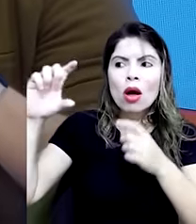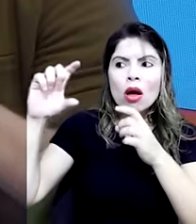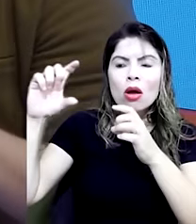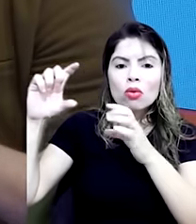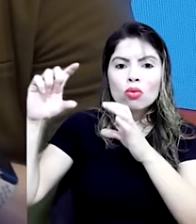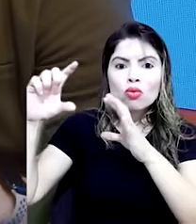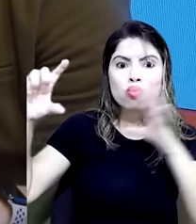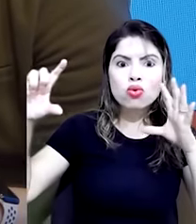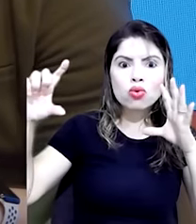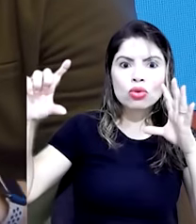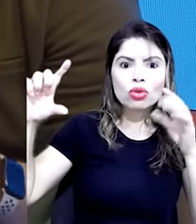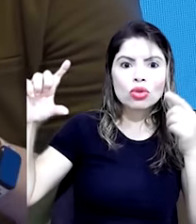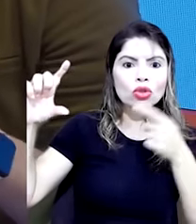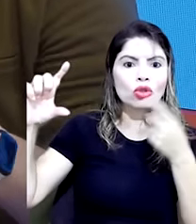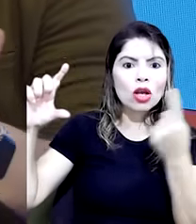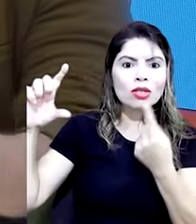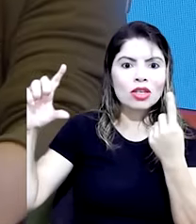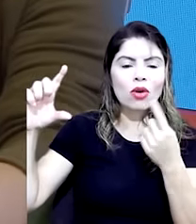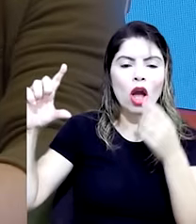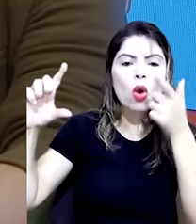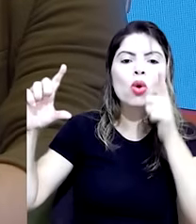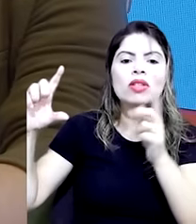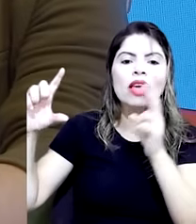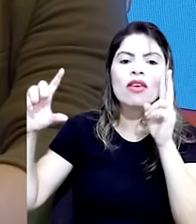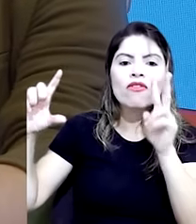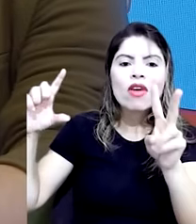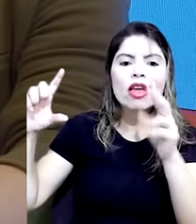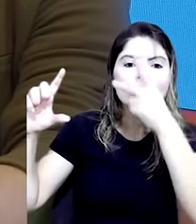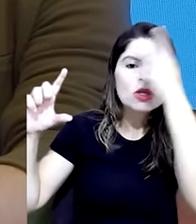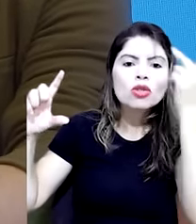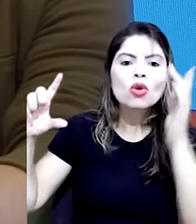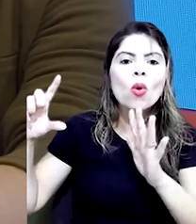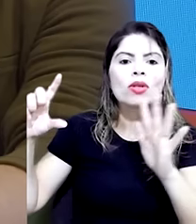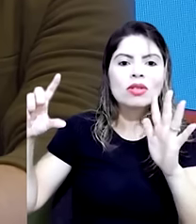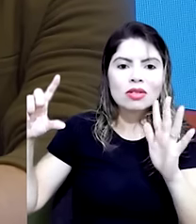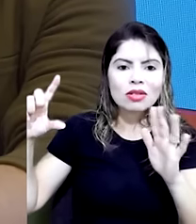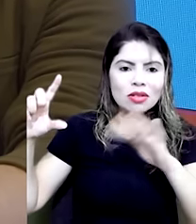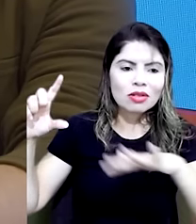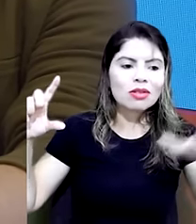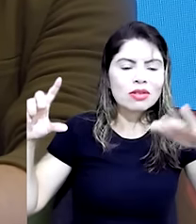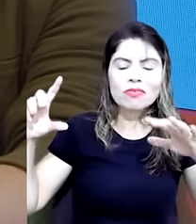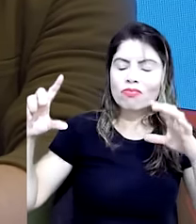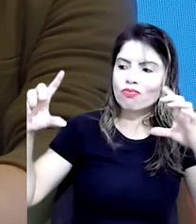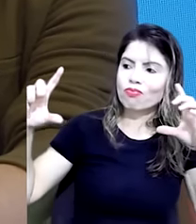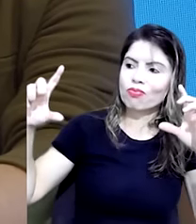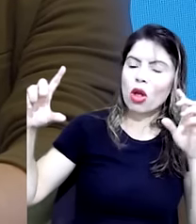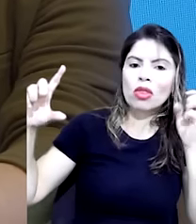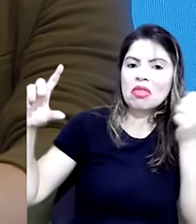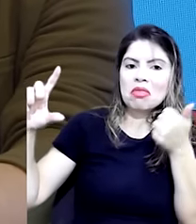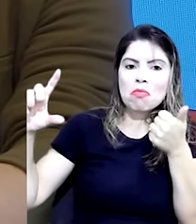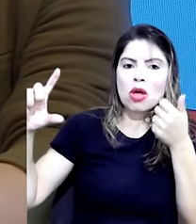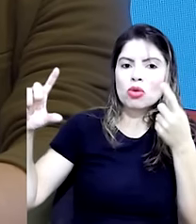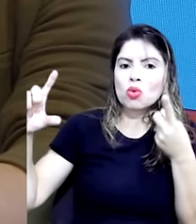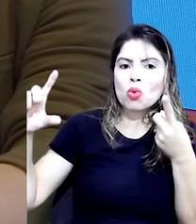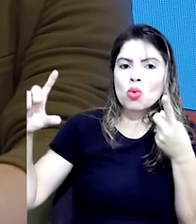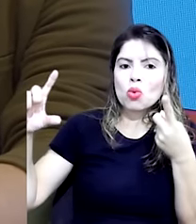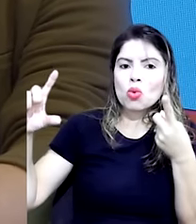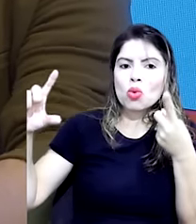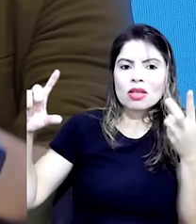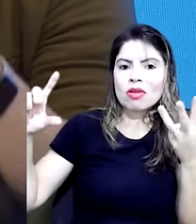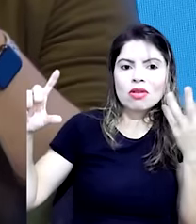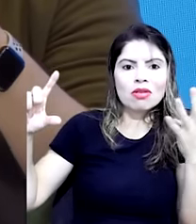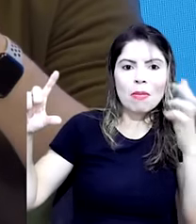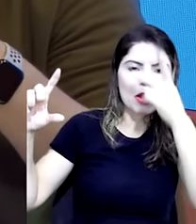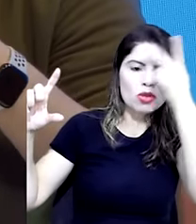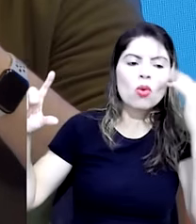Primeiro Plano de uma forma bem simples quando você pega um celular que tem mais câmeras muitas vezes elas elas separam a a foto